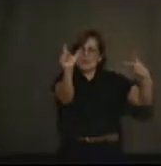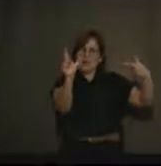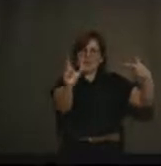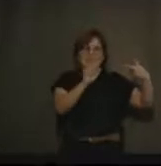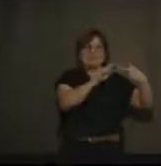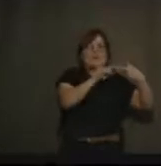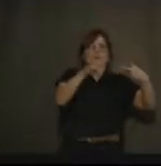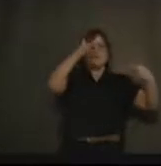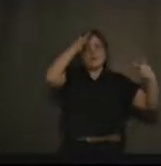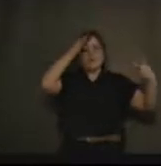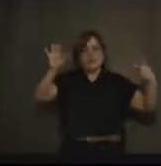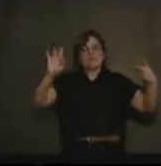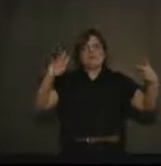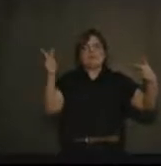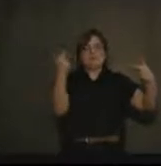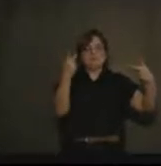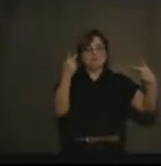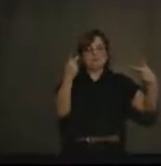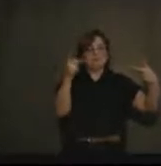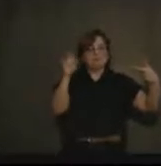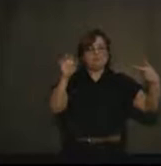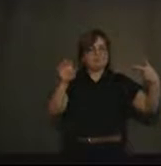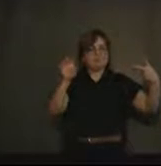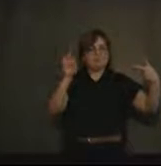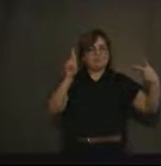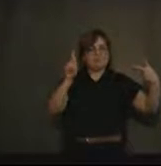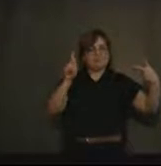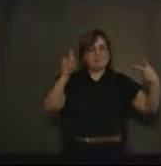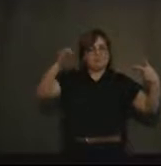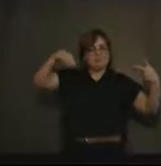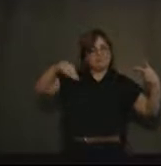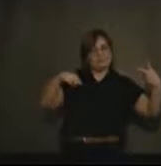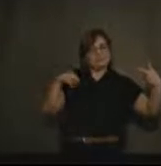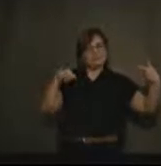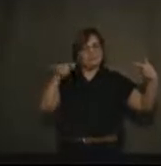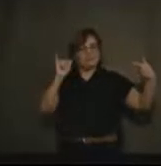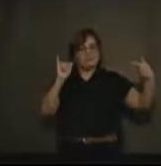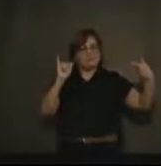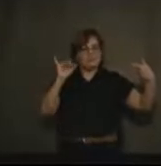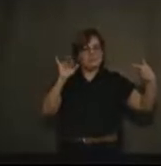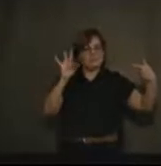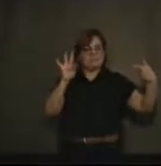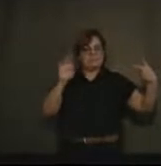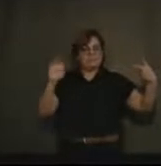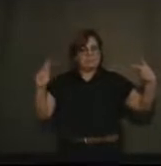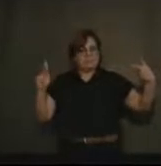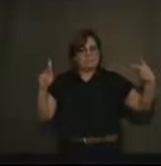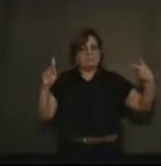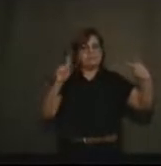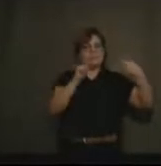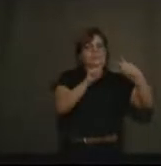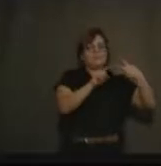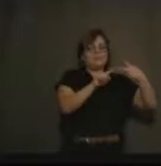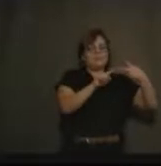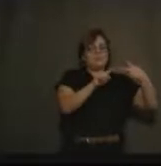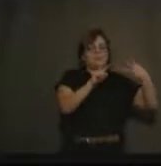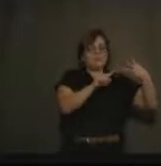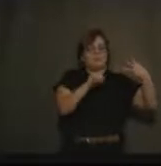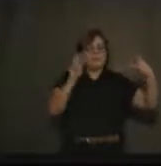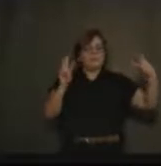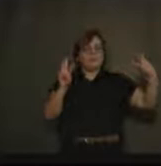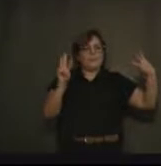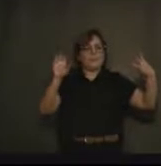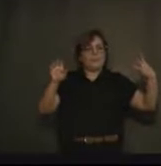Weierstrass tinha feito... quem ele tinha visitado, enfim, com quem ele tinha um contato pessoal muito próximo. Então eram 2 dos